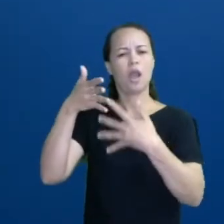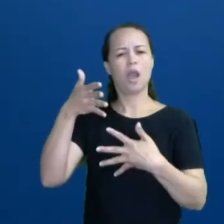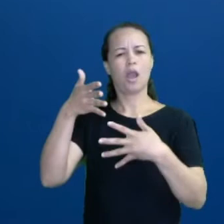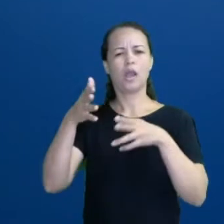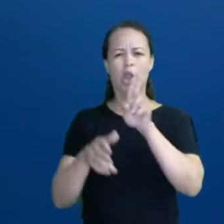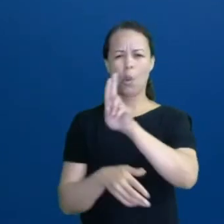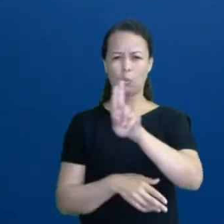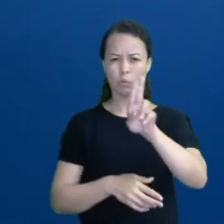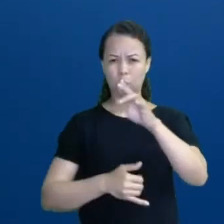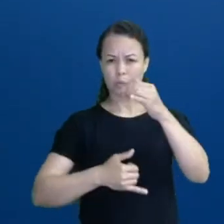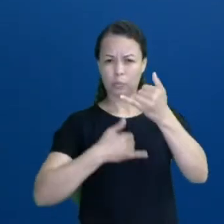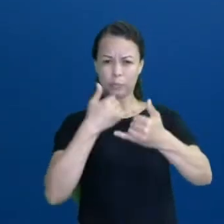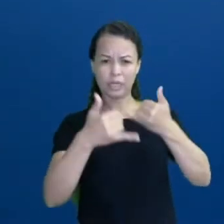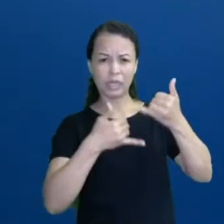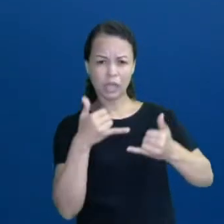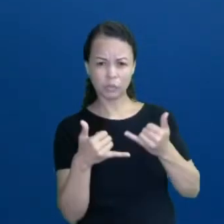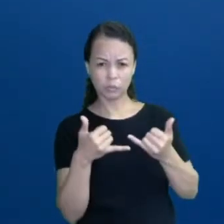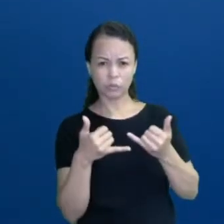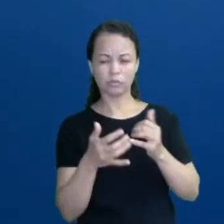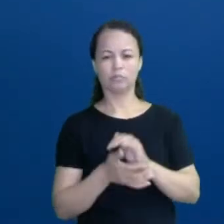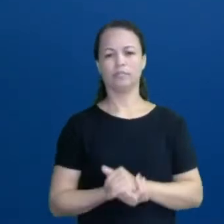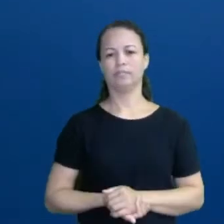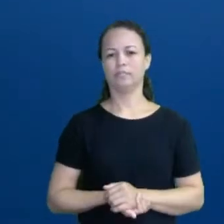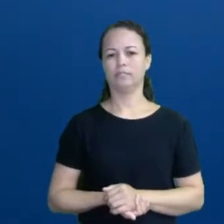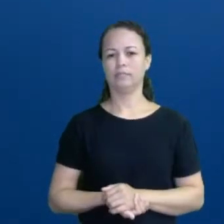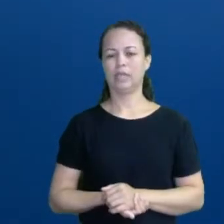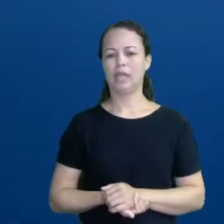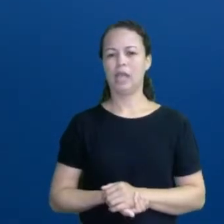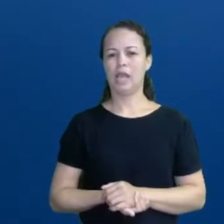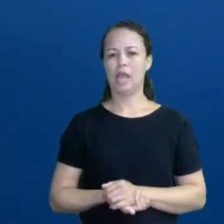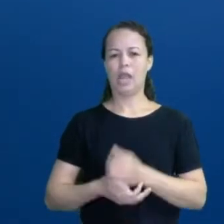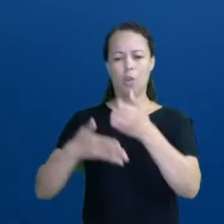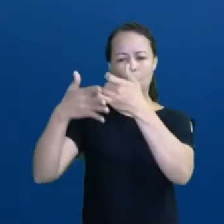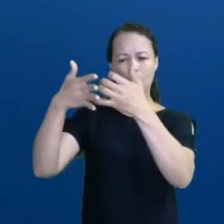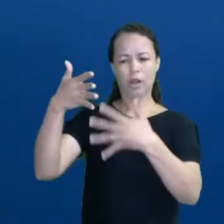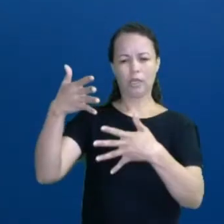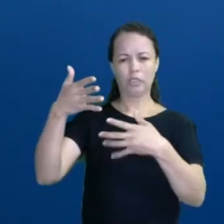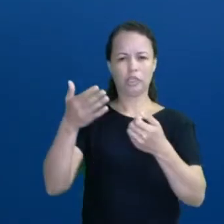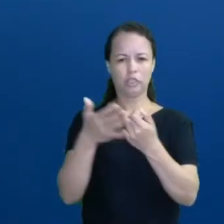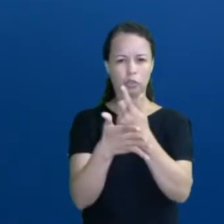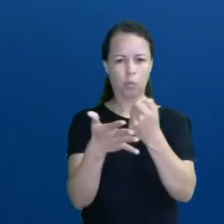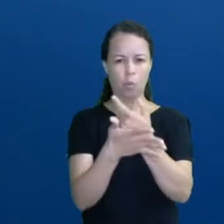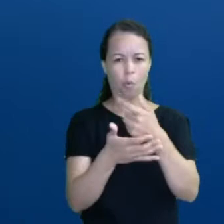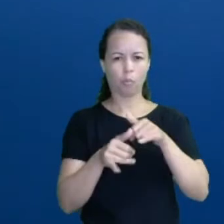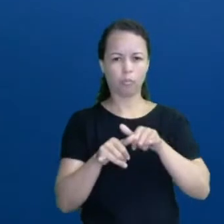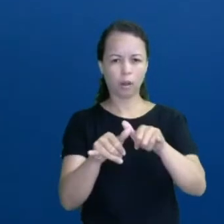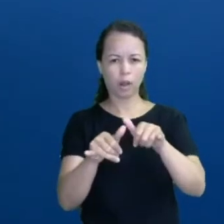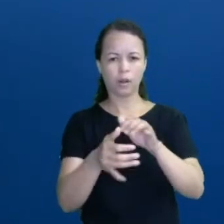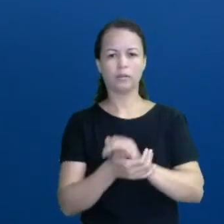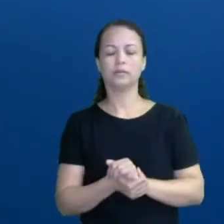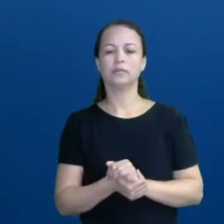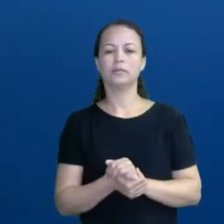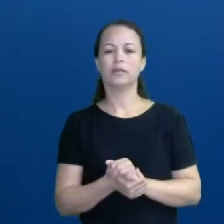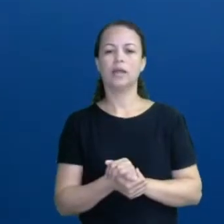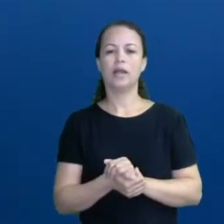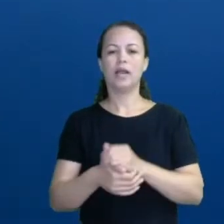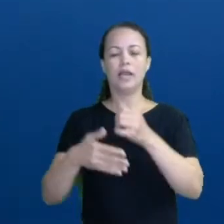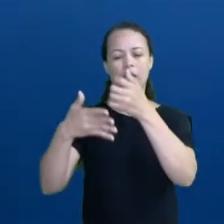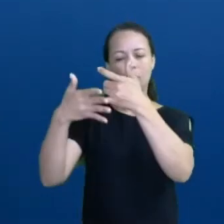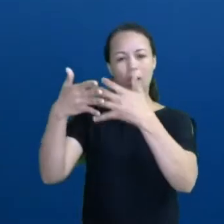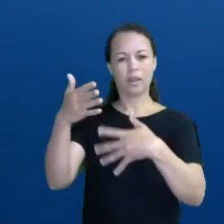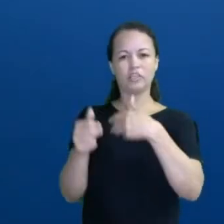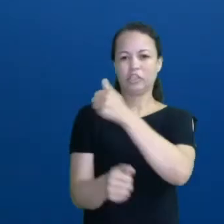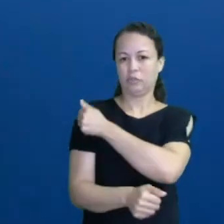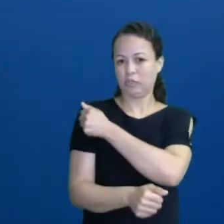É uma lista de brinquedos? É uma lista de compras? É a lista dos alunos?